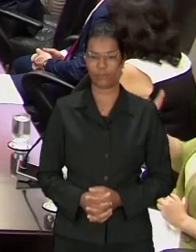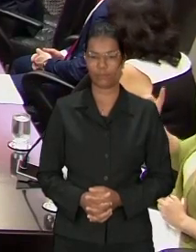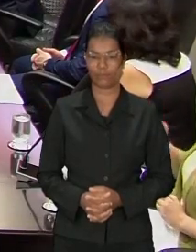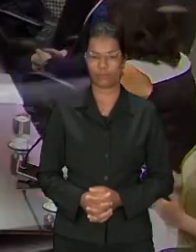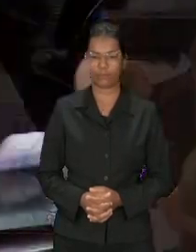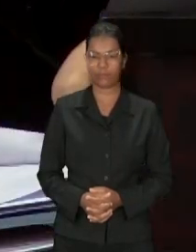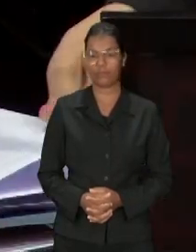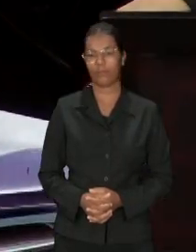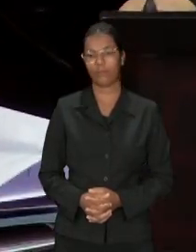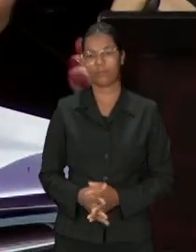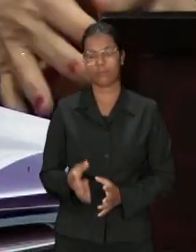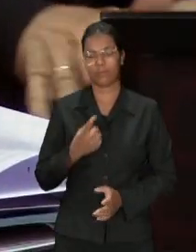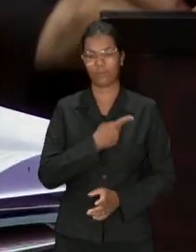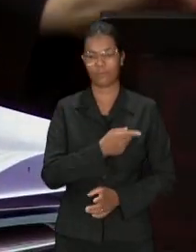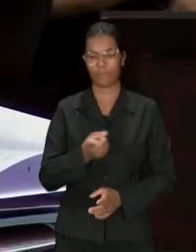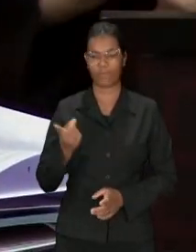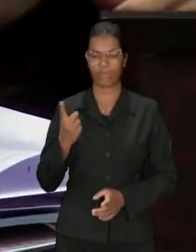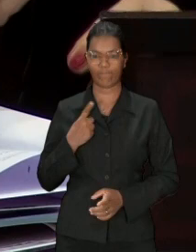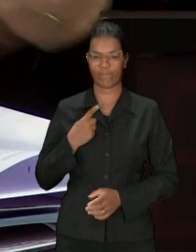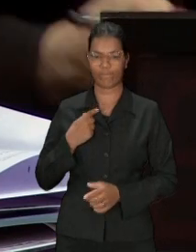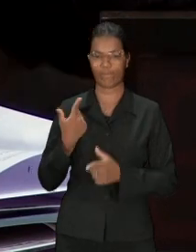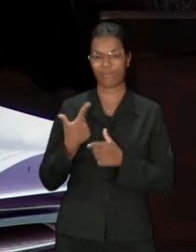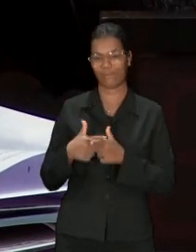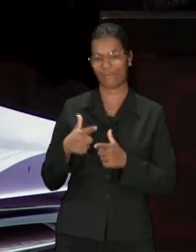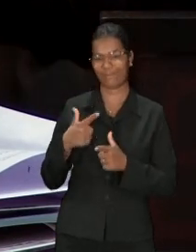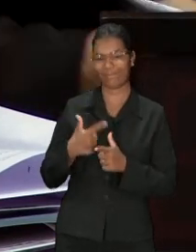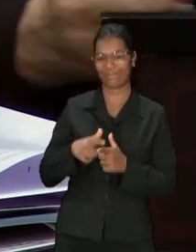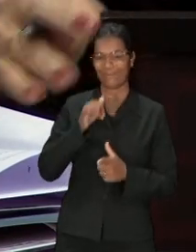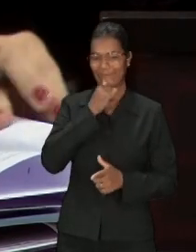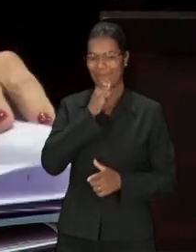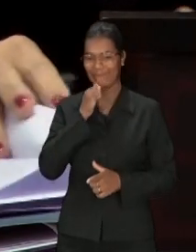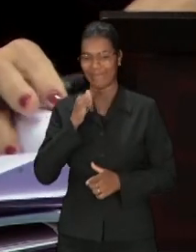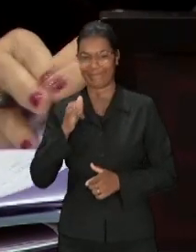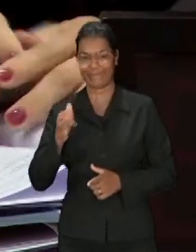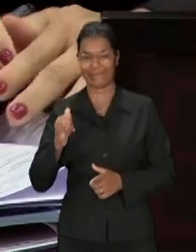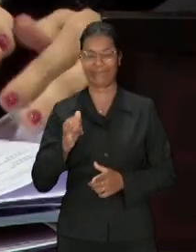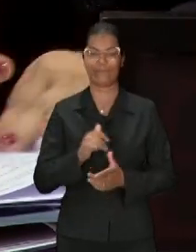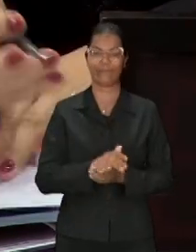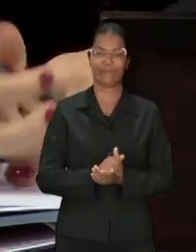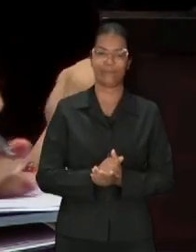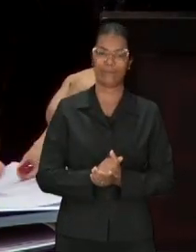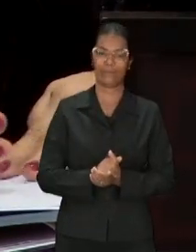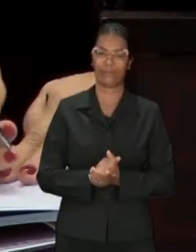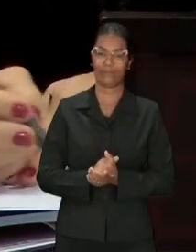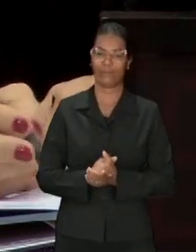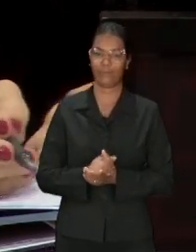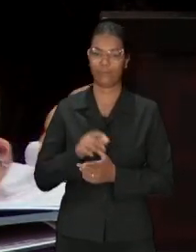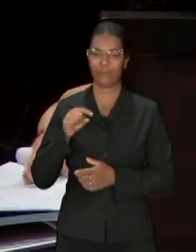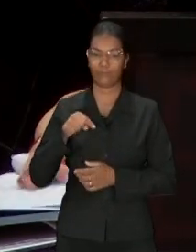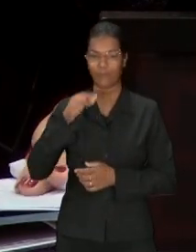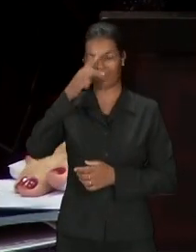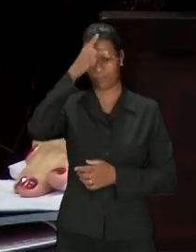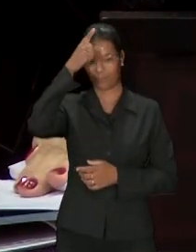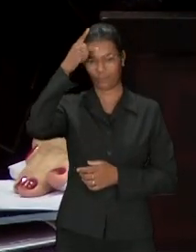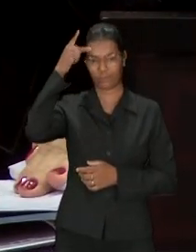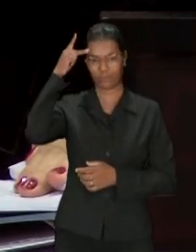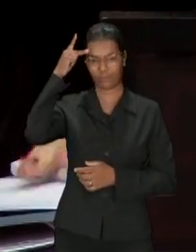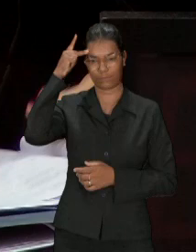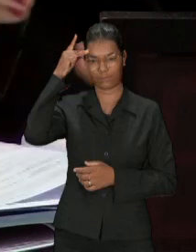Nós tivemos um problema hoje aqui na instalação elétrica e o pessoal está comunicando que vai precisar dar